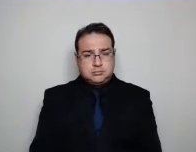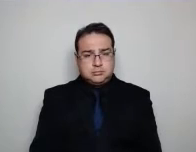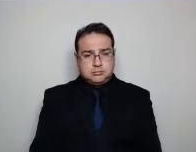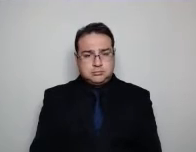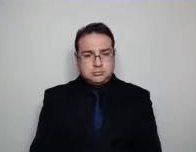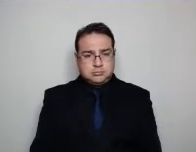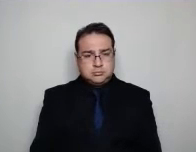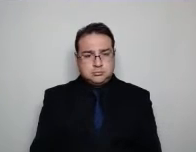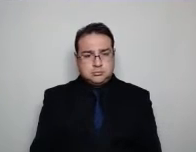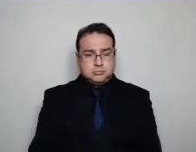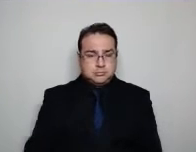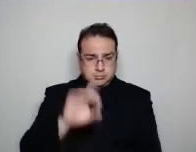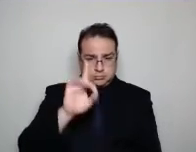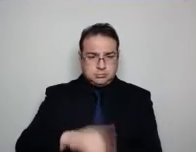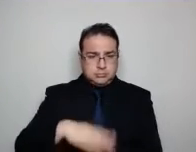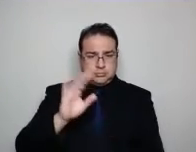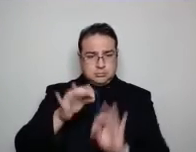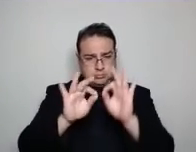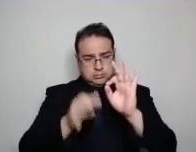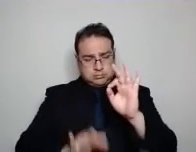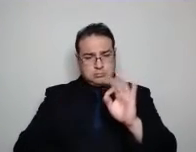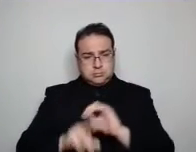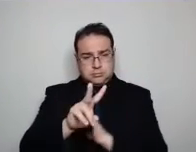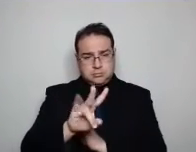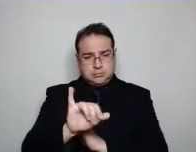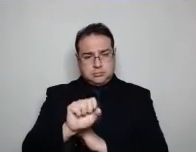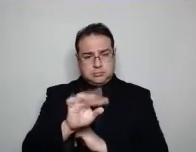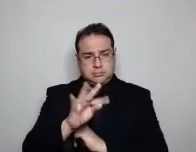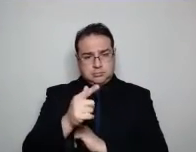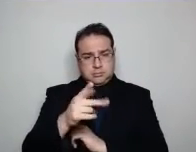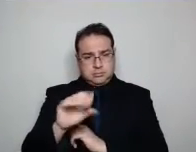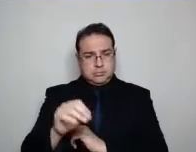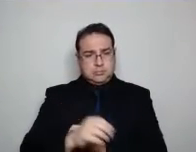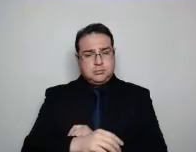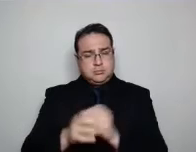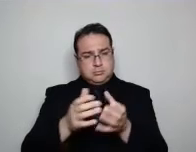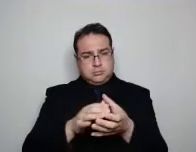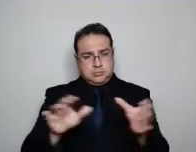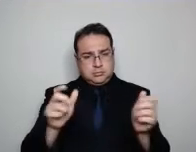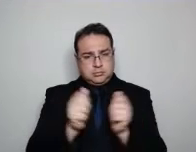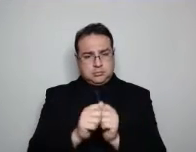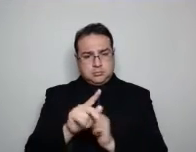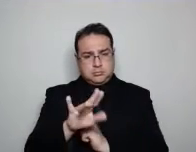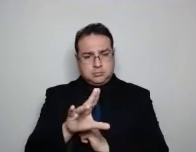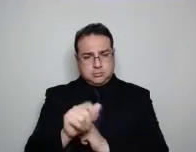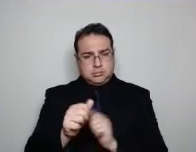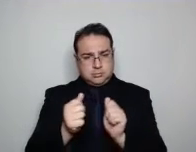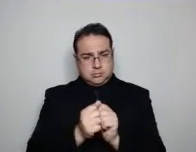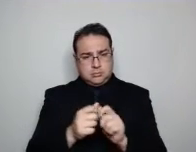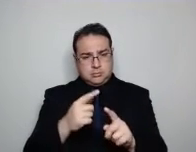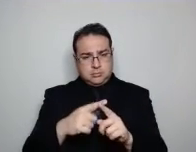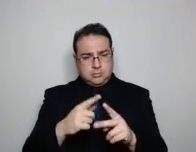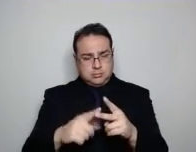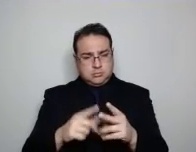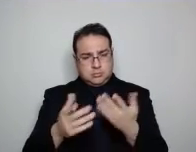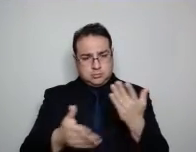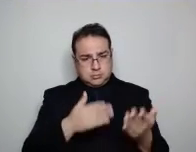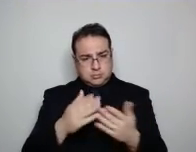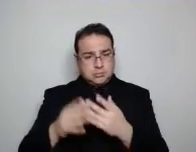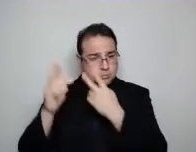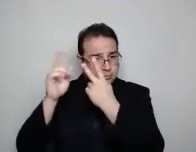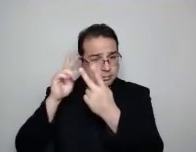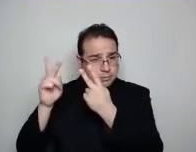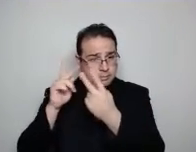direito mais extenso de visitação, mas não essa guarda compartilhada. As crianças estão em tratamento psicológico.